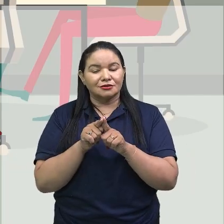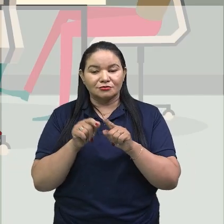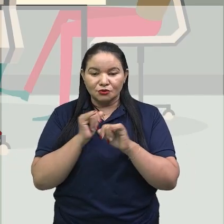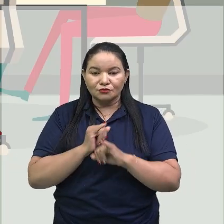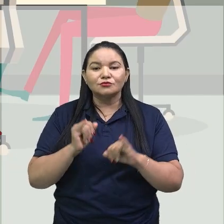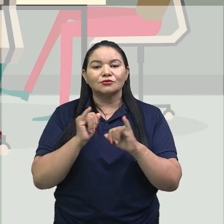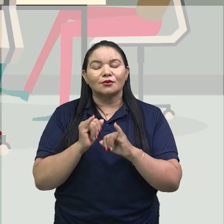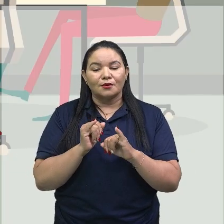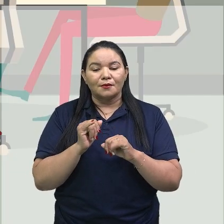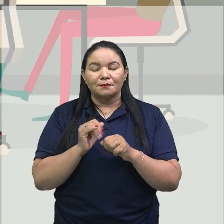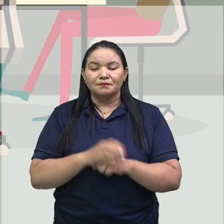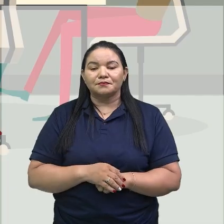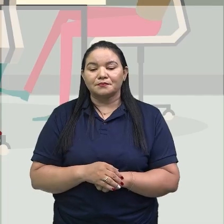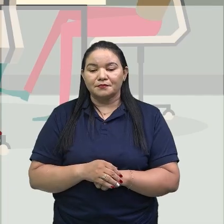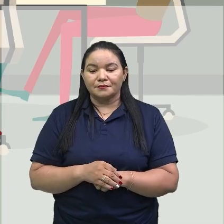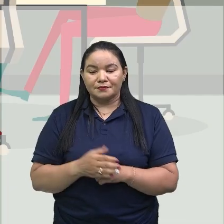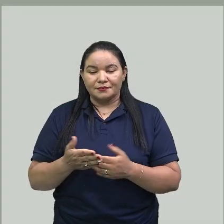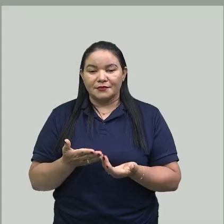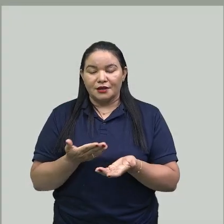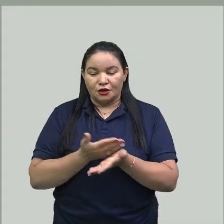mensagens. Então, vamos começar com